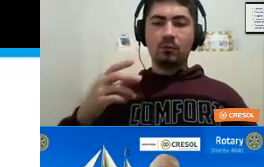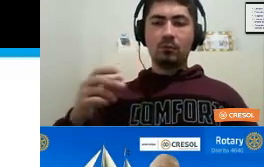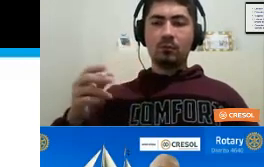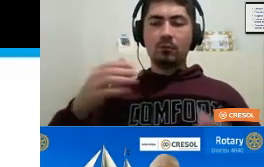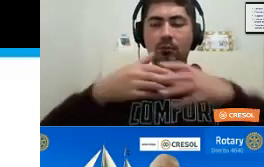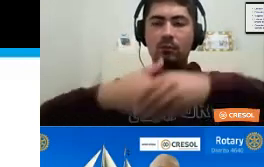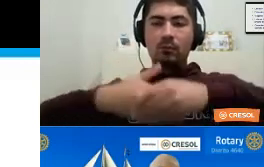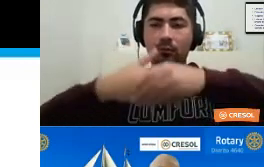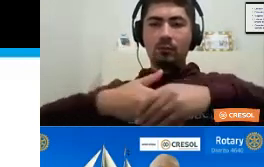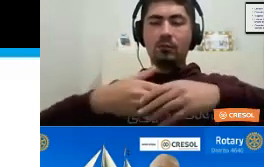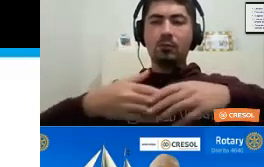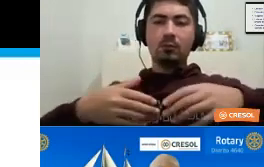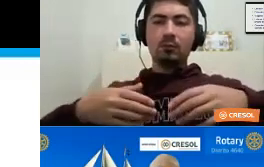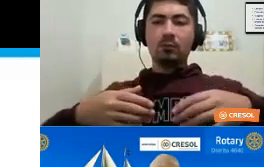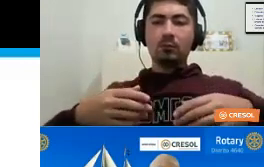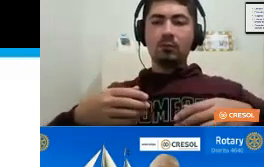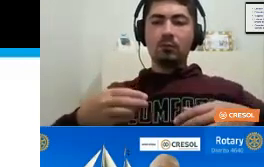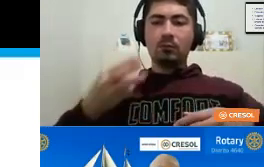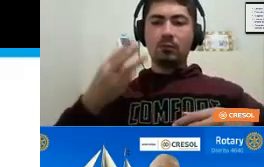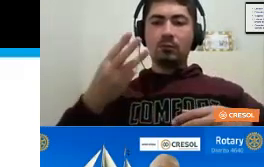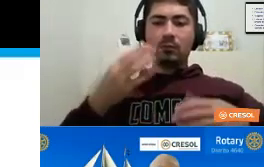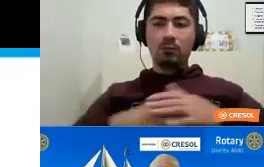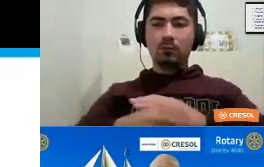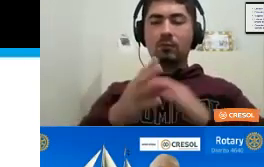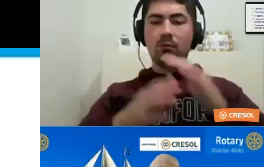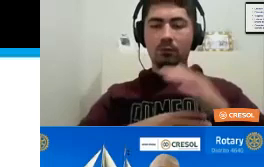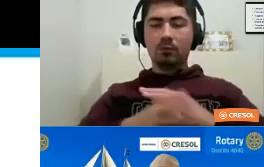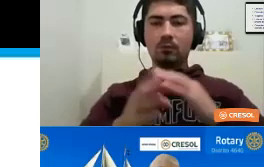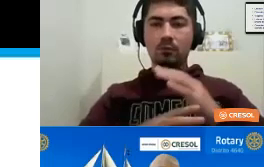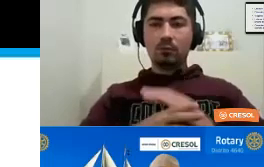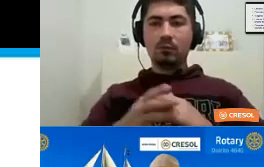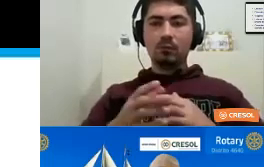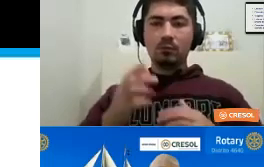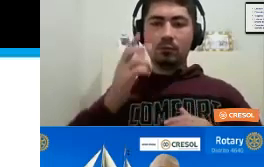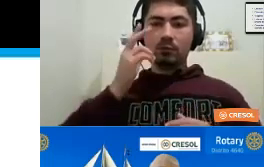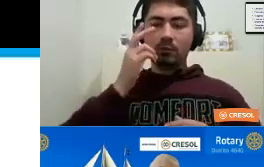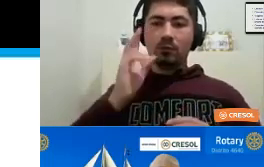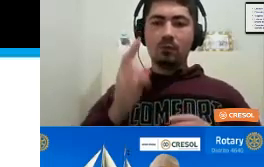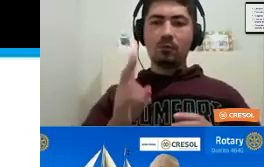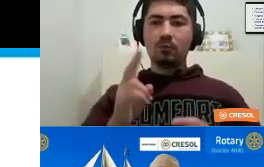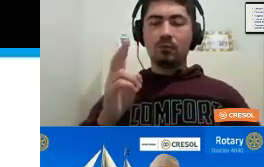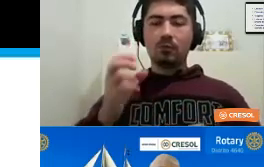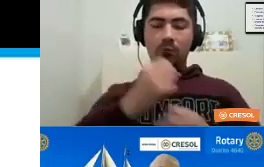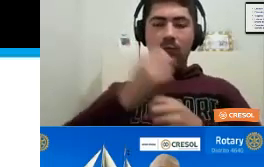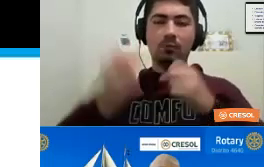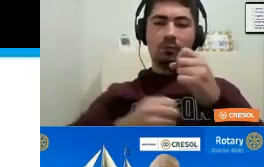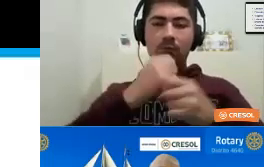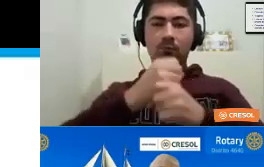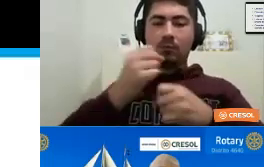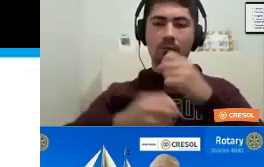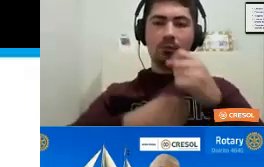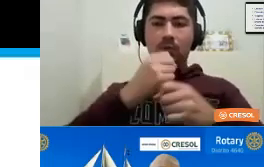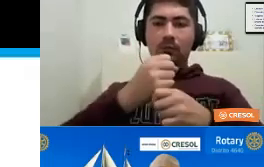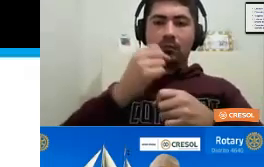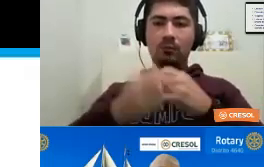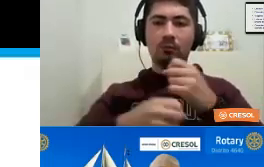já ultrapassou os três governadores depois de mim e que eu tenho certeza durará para muitos e muitos anos e que